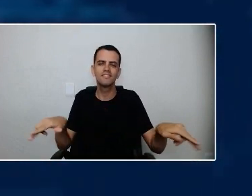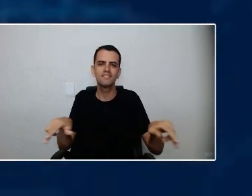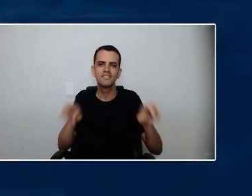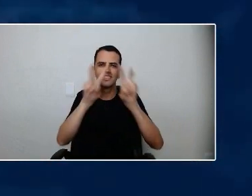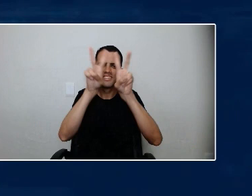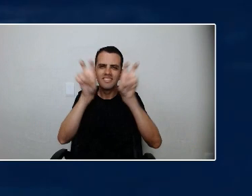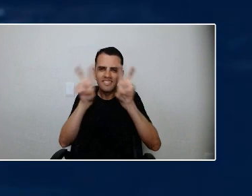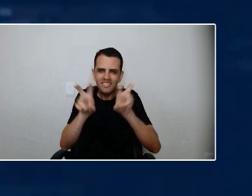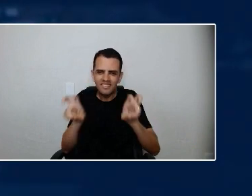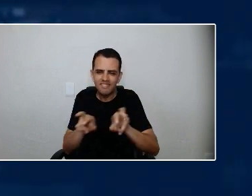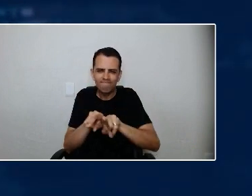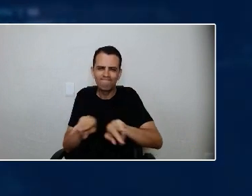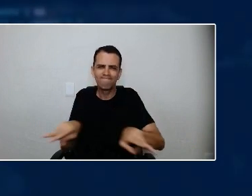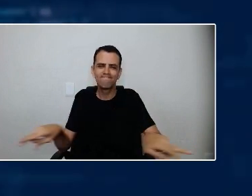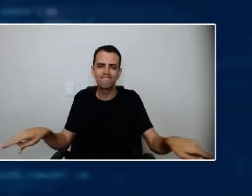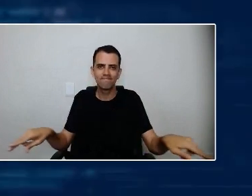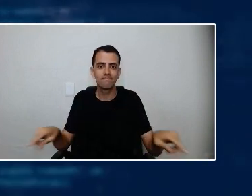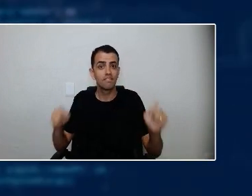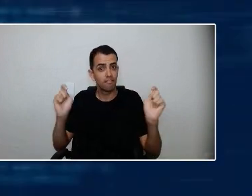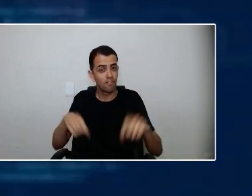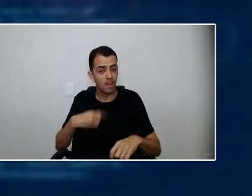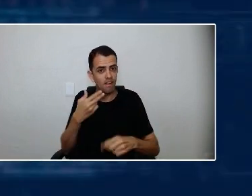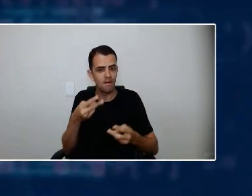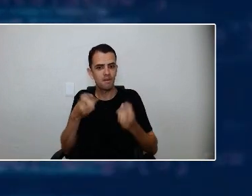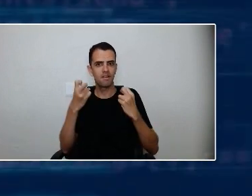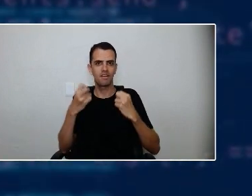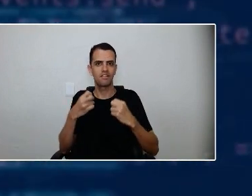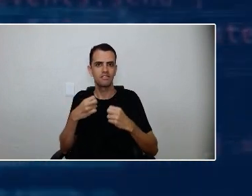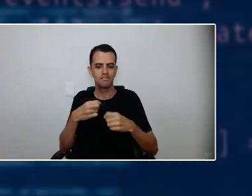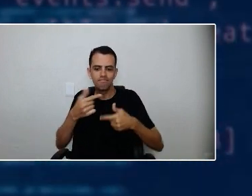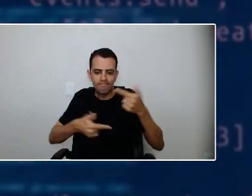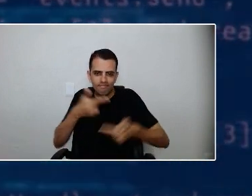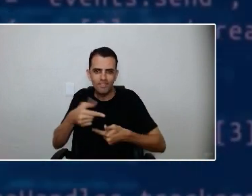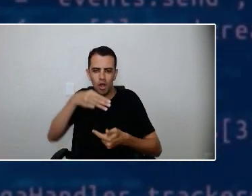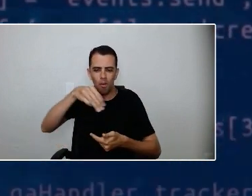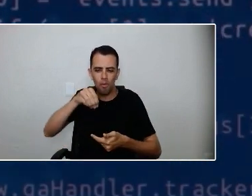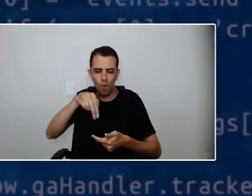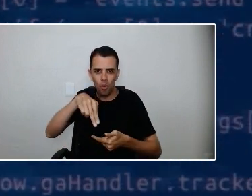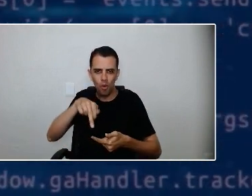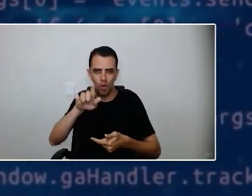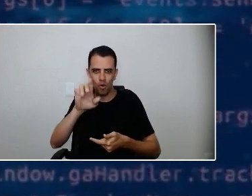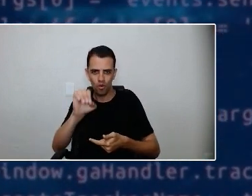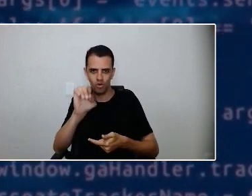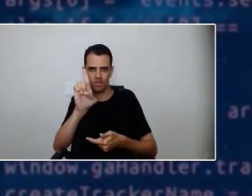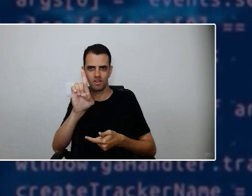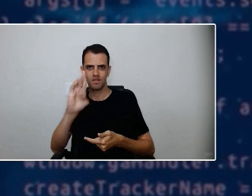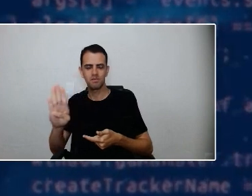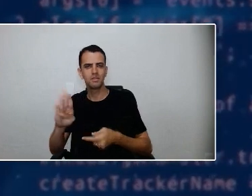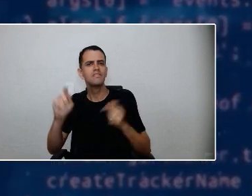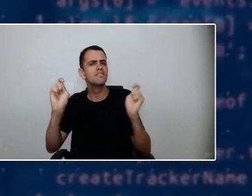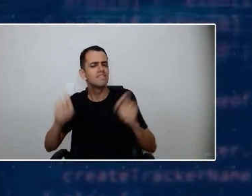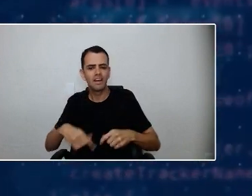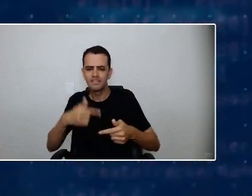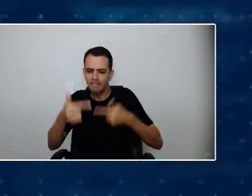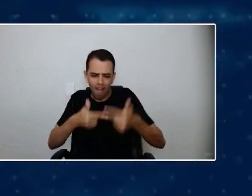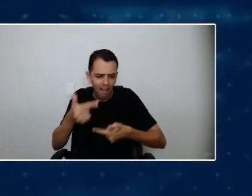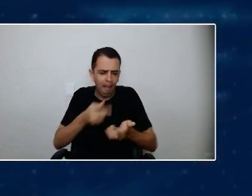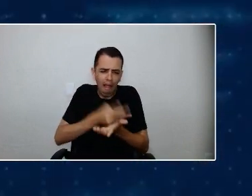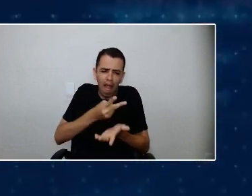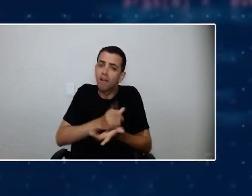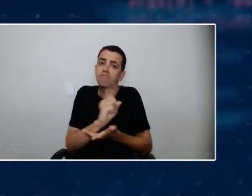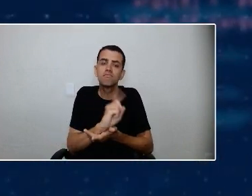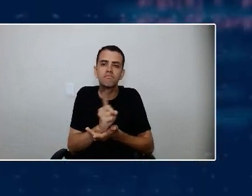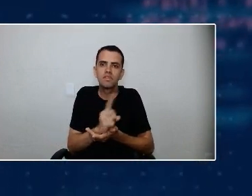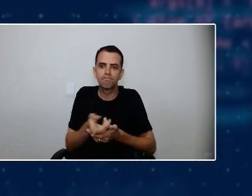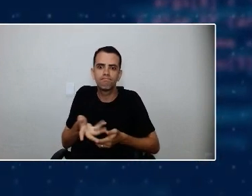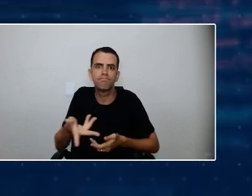que trabalhar com mong DB é você evitar você tem formma de evitar muito etl muito trabalho manual e acelerar a tua